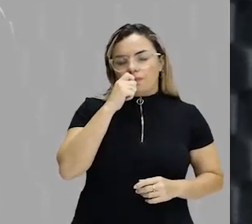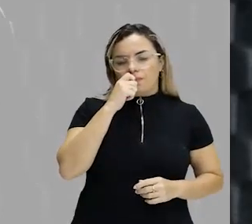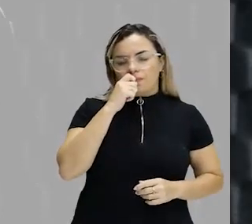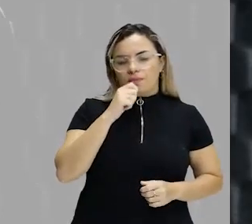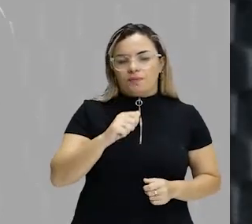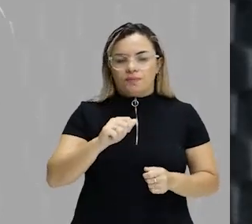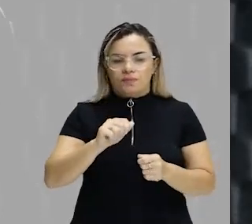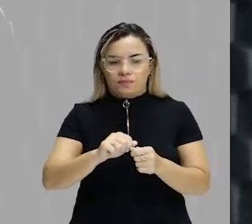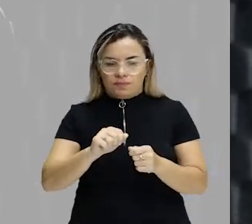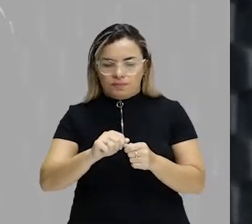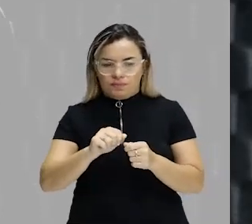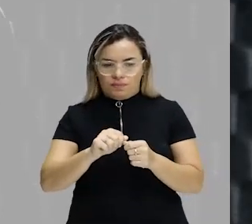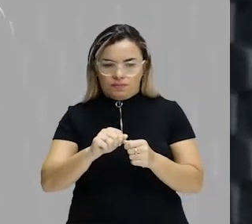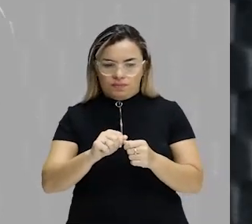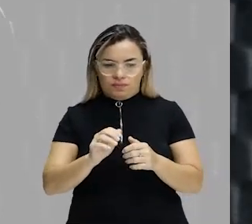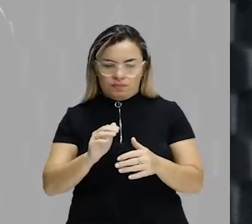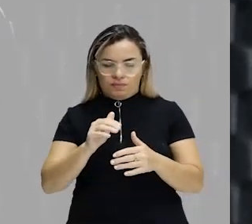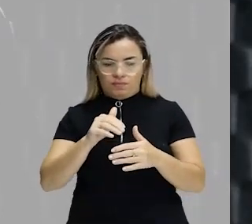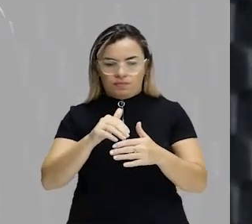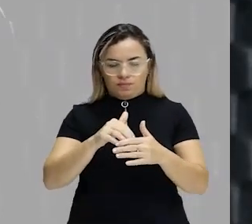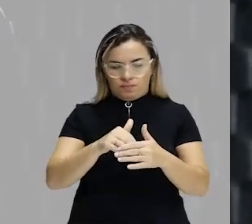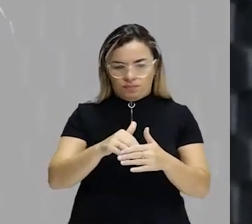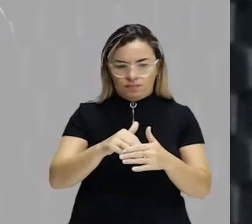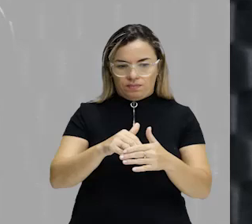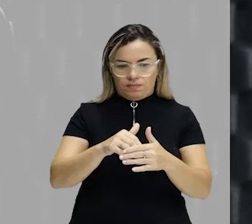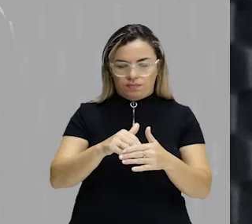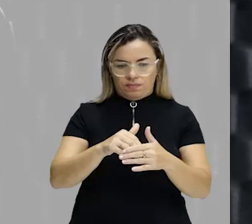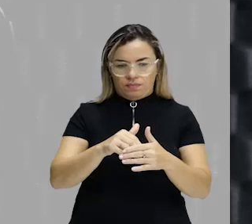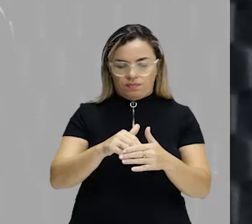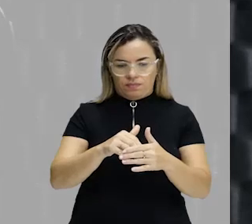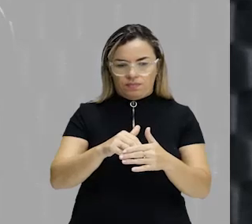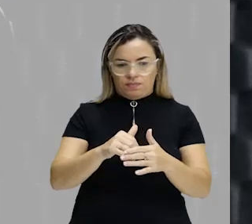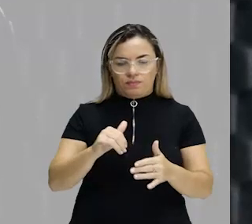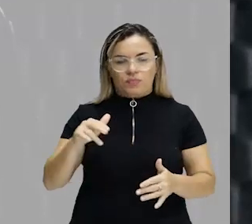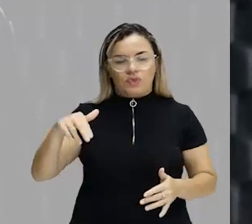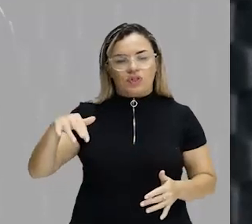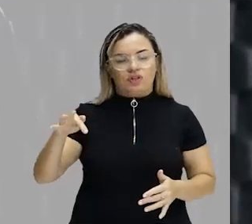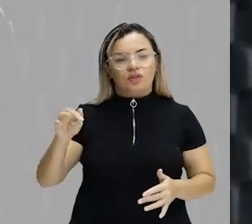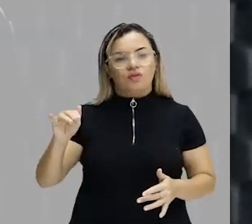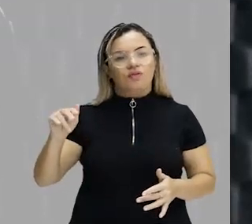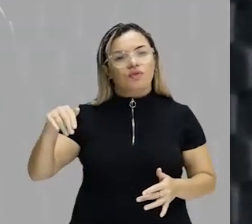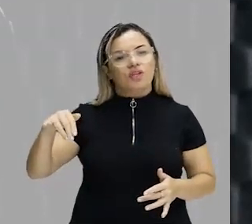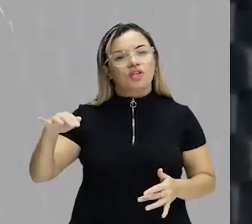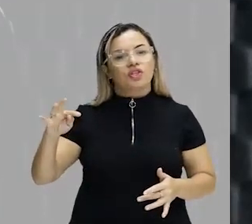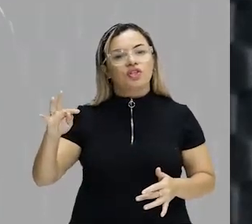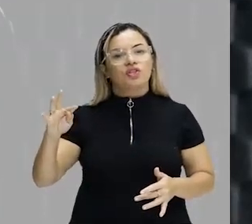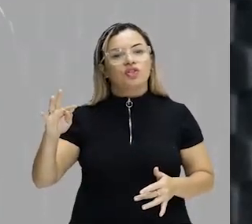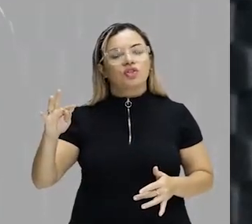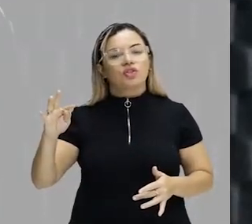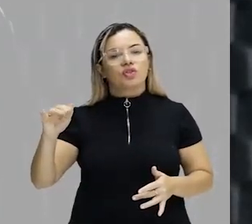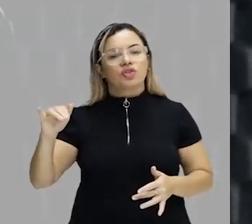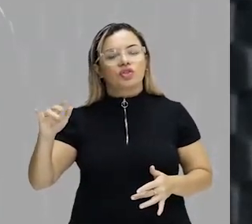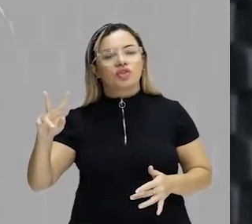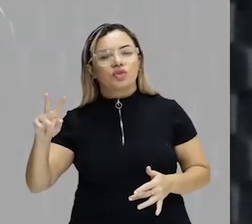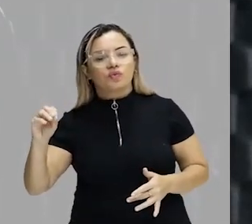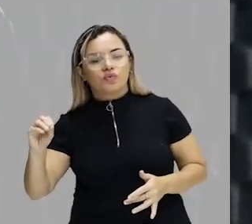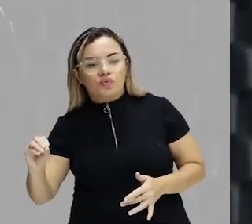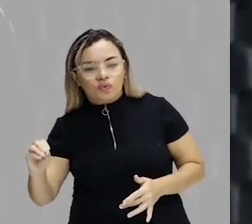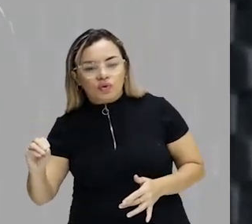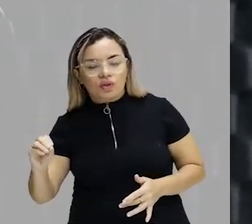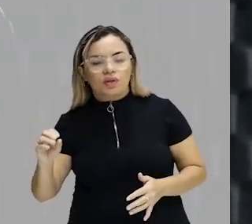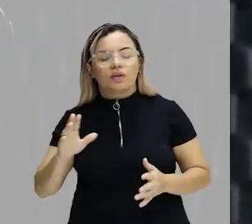fazer parte. Fazer não é verbo? Reduzido a definitivo. Relaxar também. Fugir também. Para a